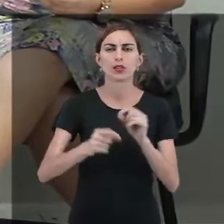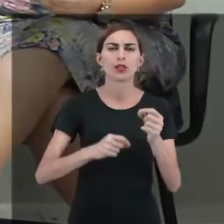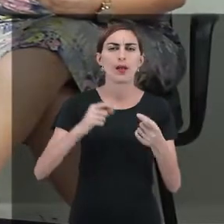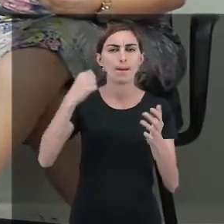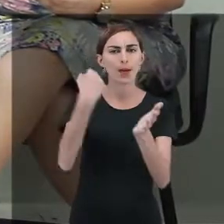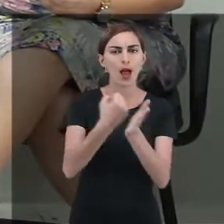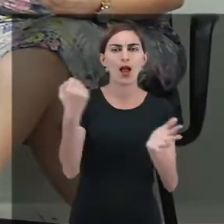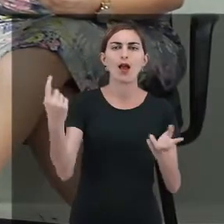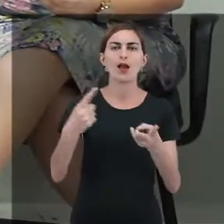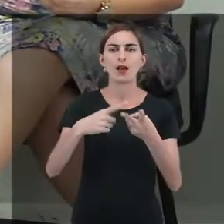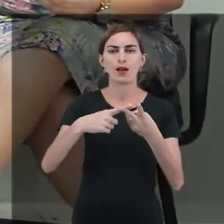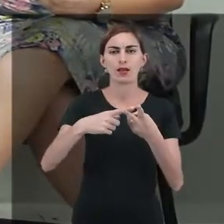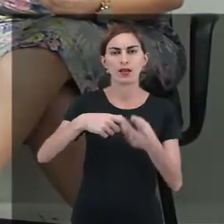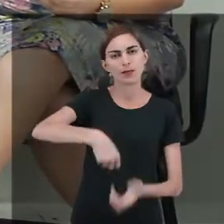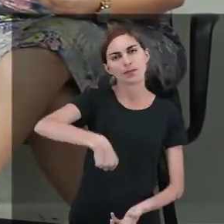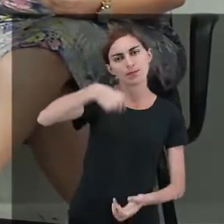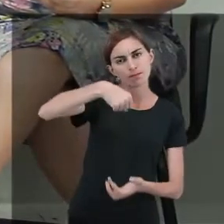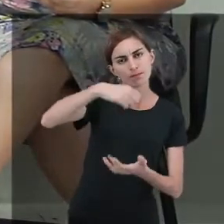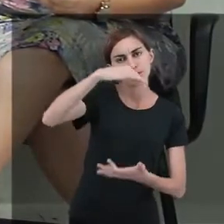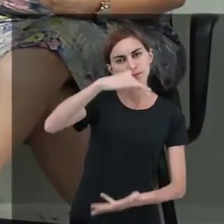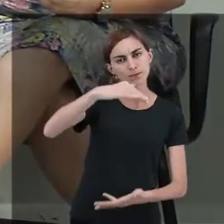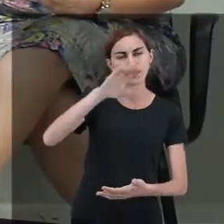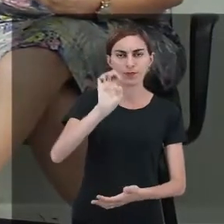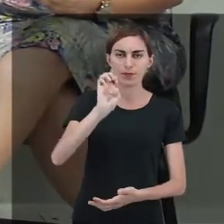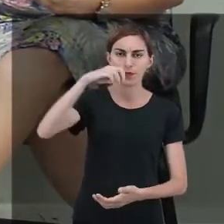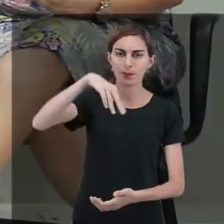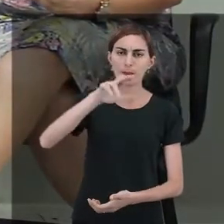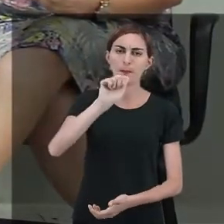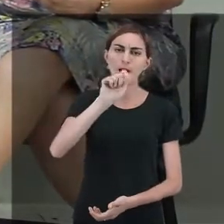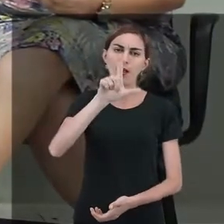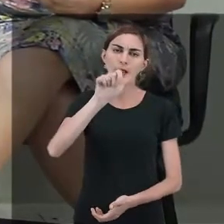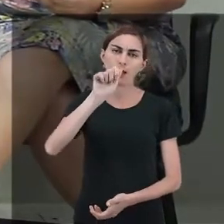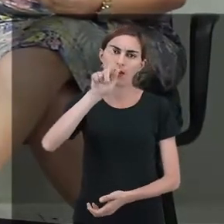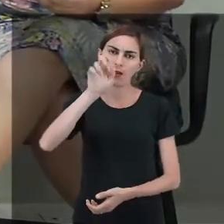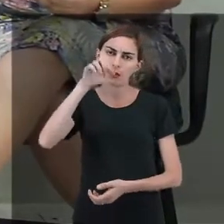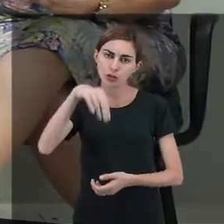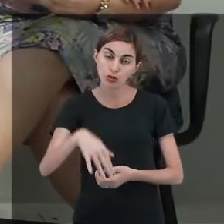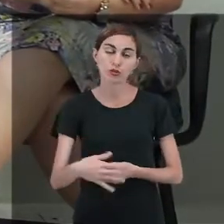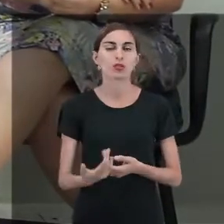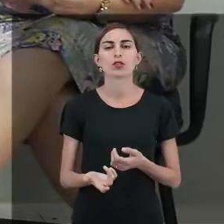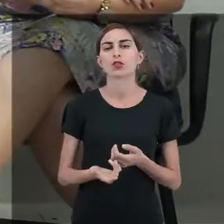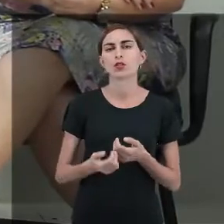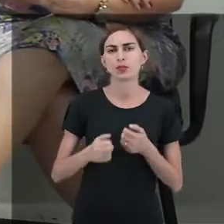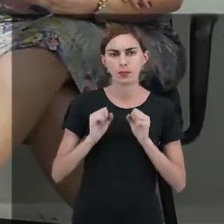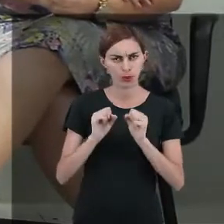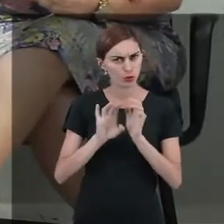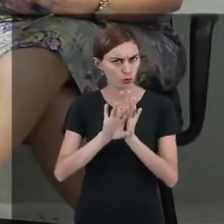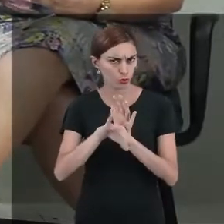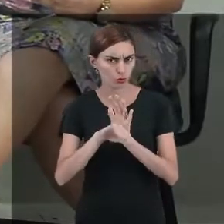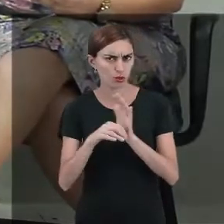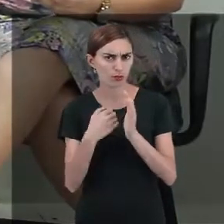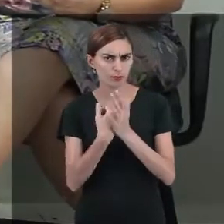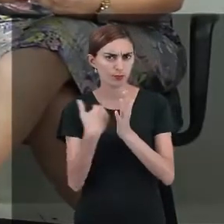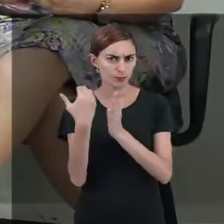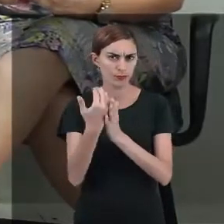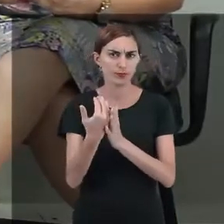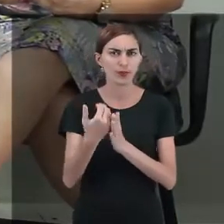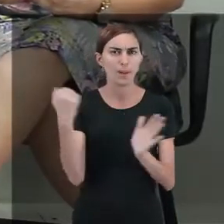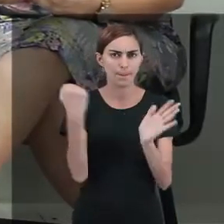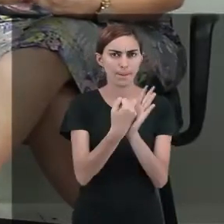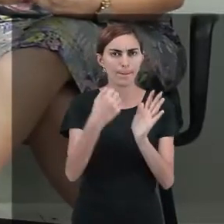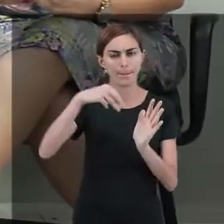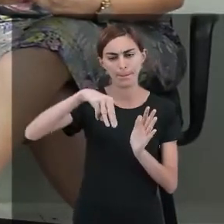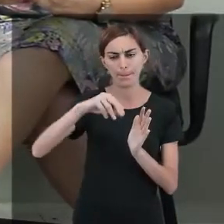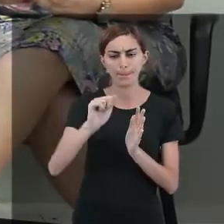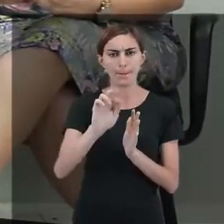marca, à embalagem, o rótulo, não é? Professor Carlos, o senhor poderia esclarecer um pouco mais esses conceitos? Marca é o elemento mais